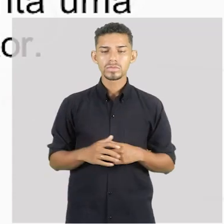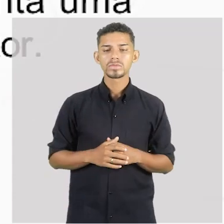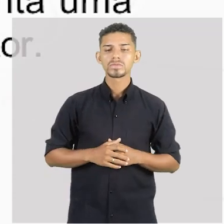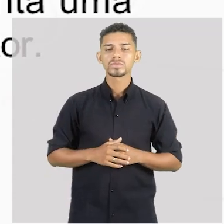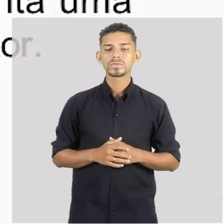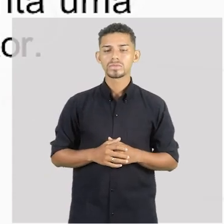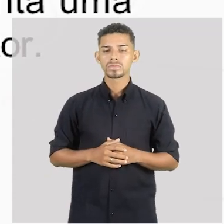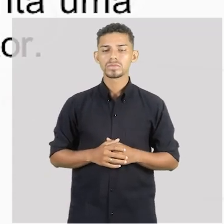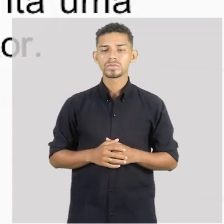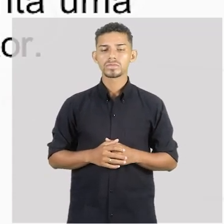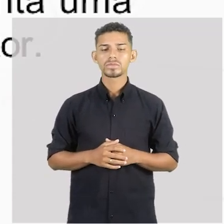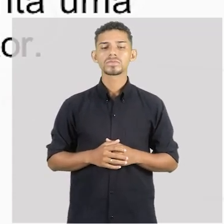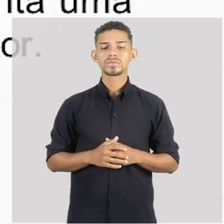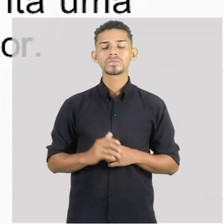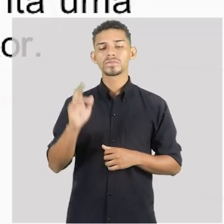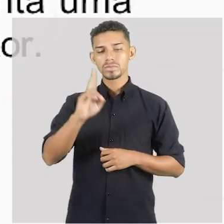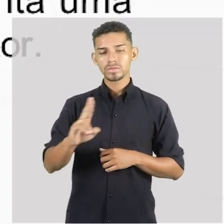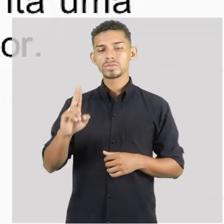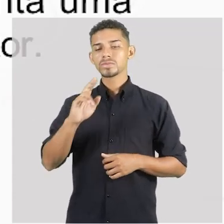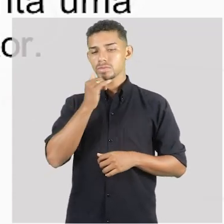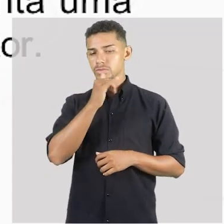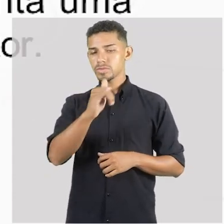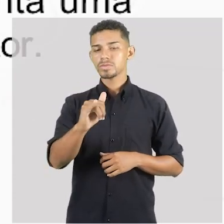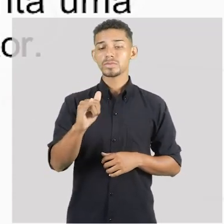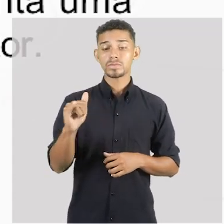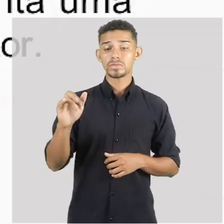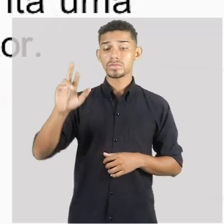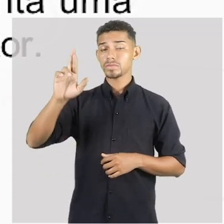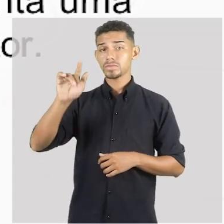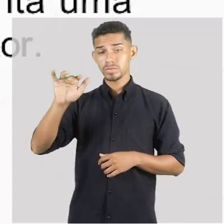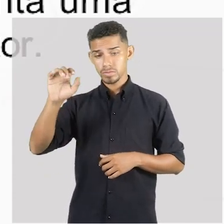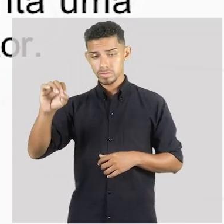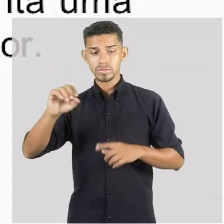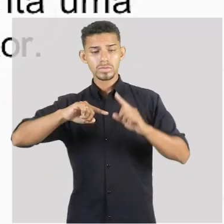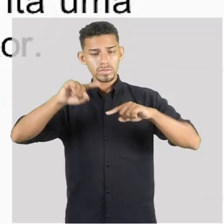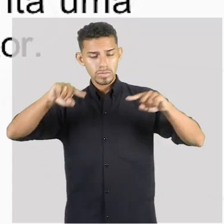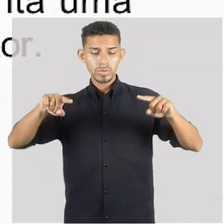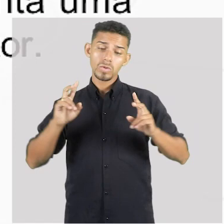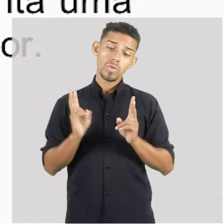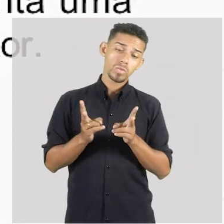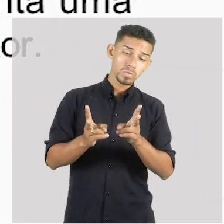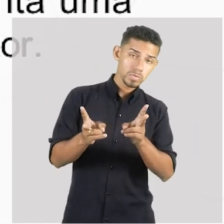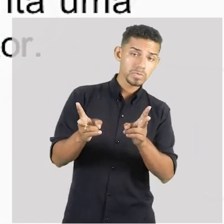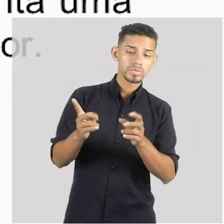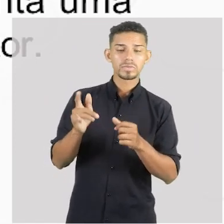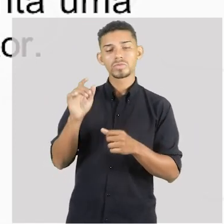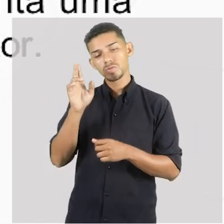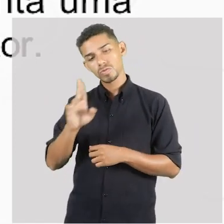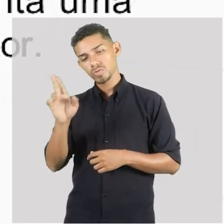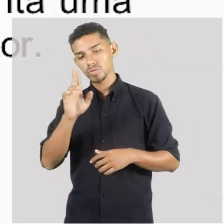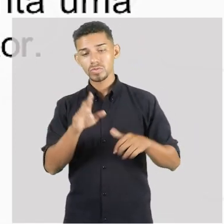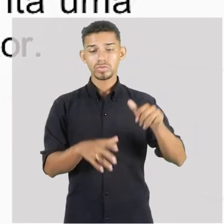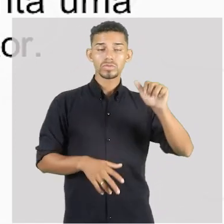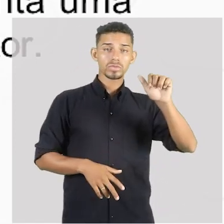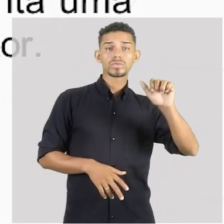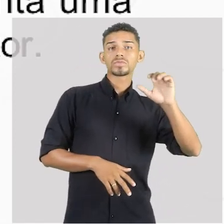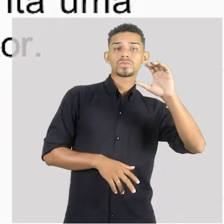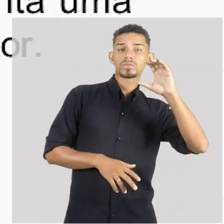do circuito muito utilizado em aparelhos eletrônicos de regimes alternados ou contínuos, que usa corrente alternada ou